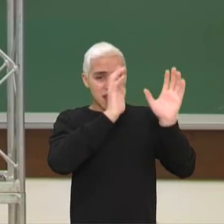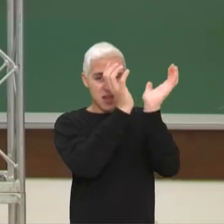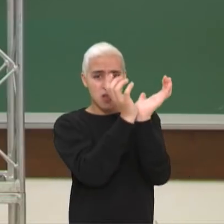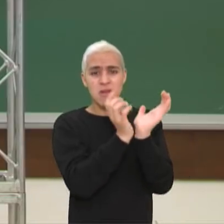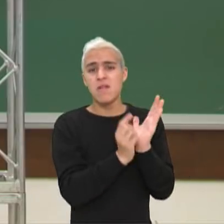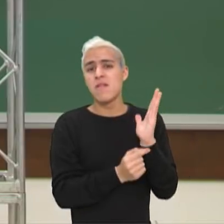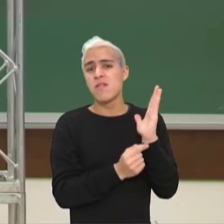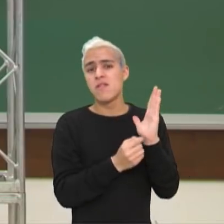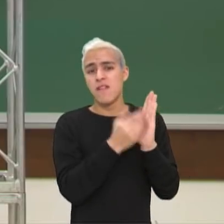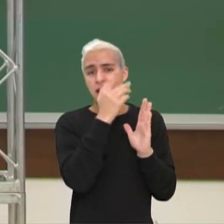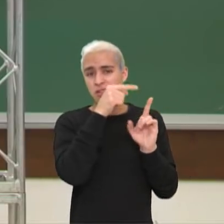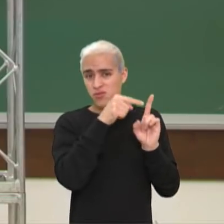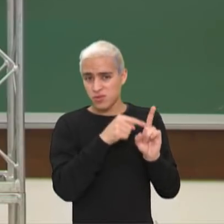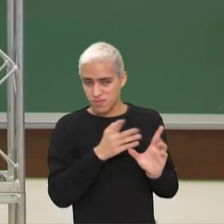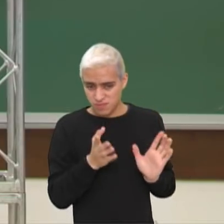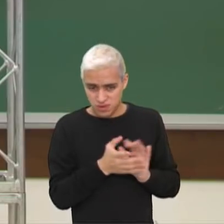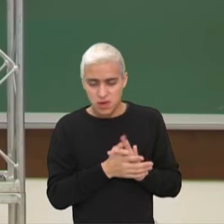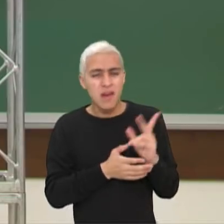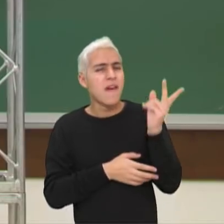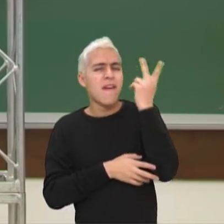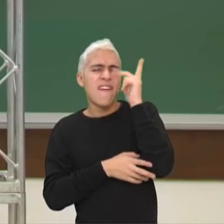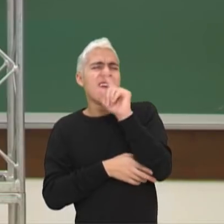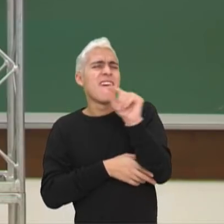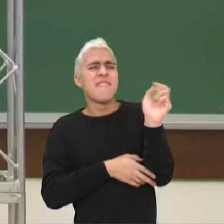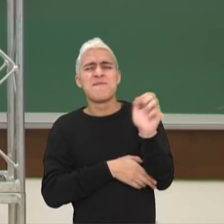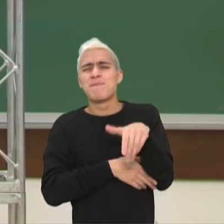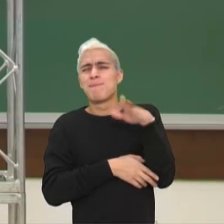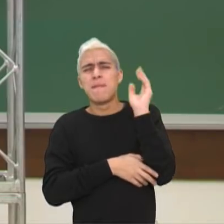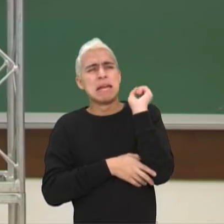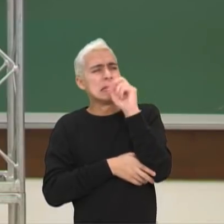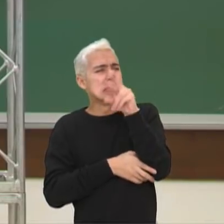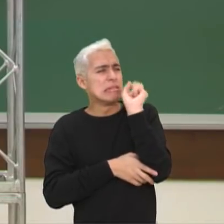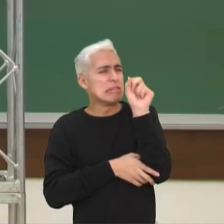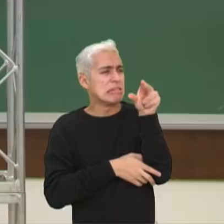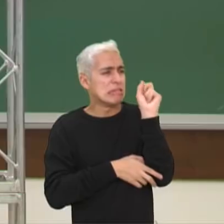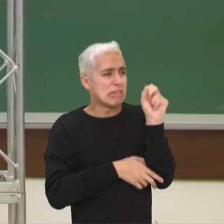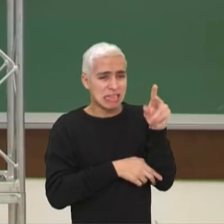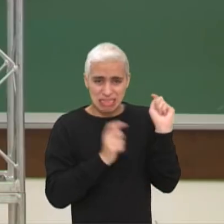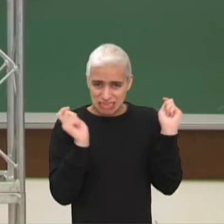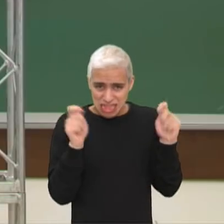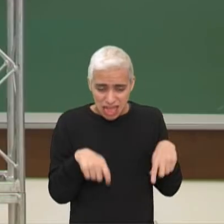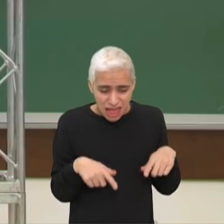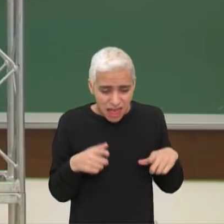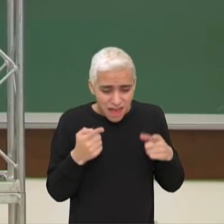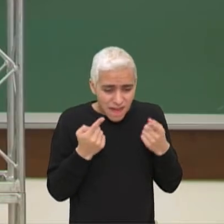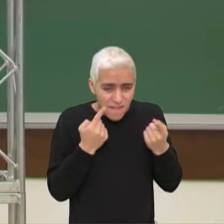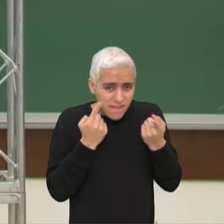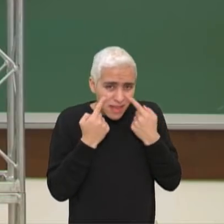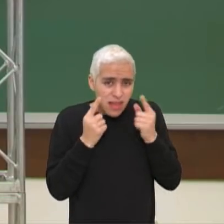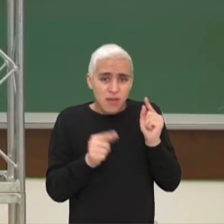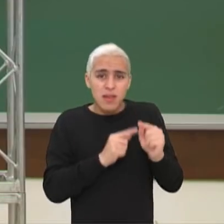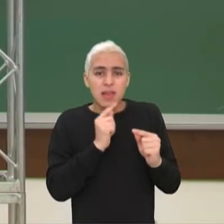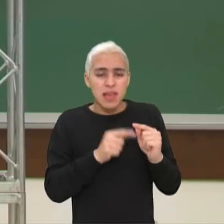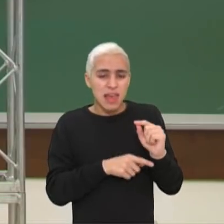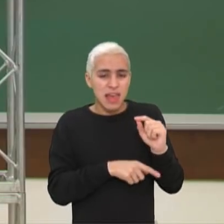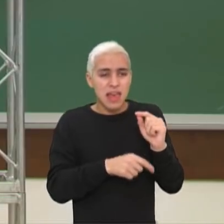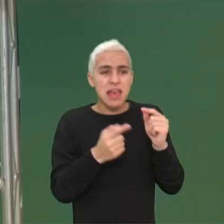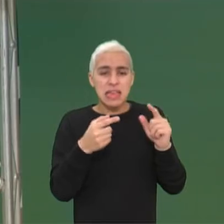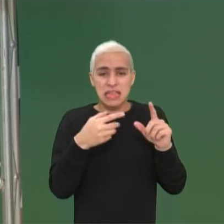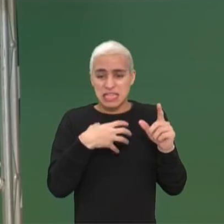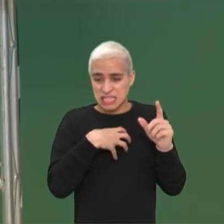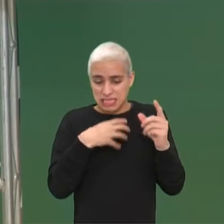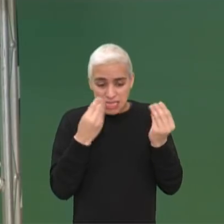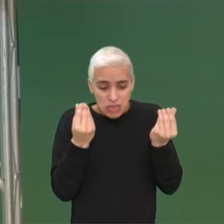né? Os mais comuns e que a gente mais assim consegue ver num jogo de tabuleiro são os sensoriais,